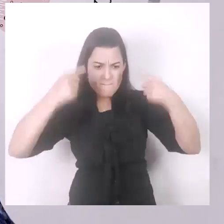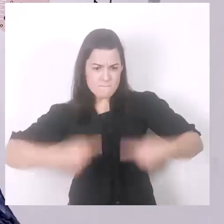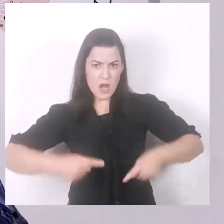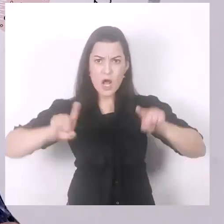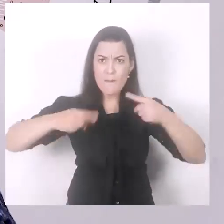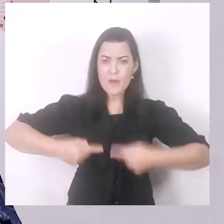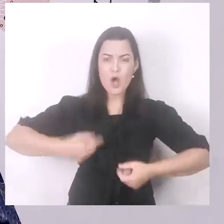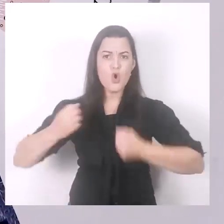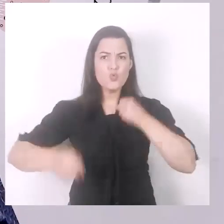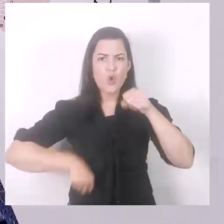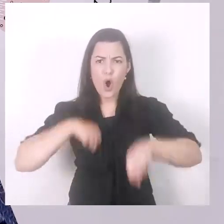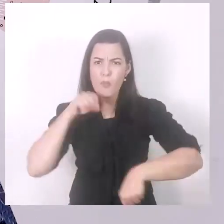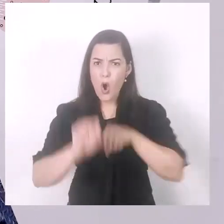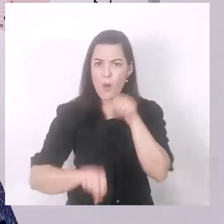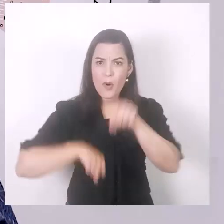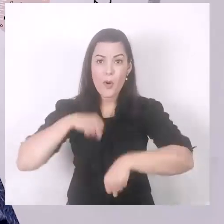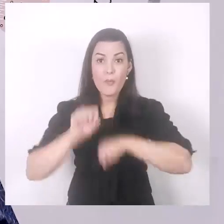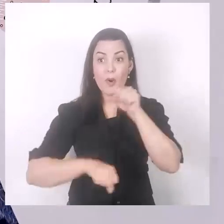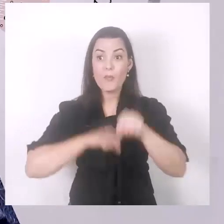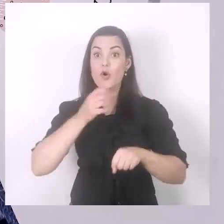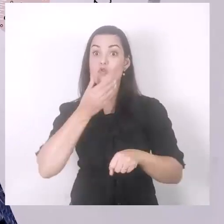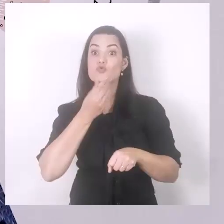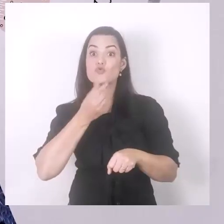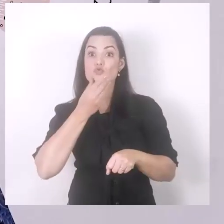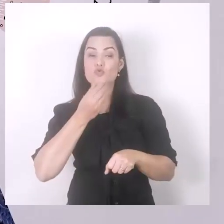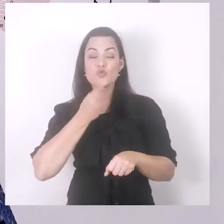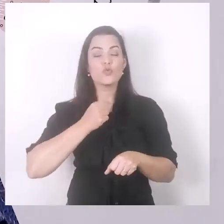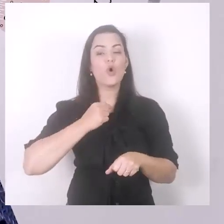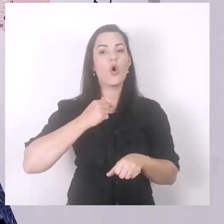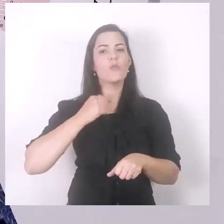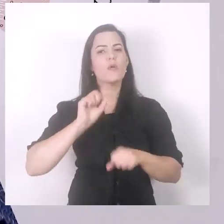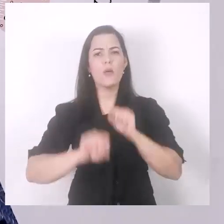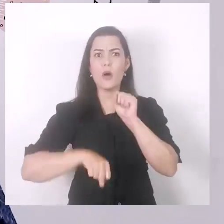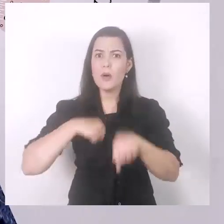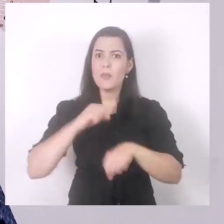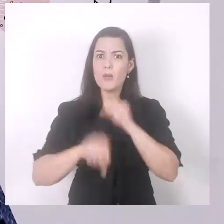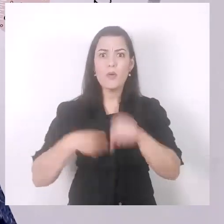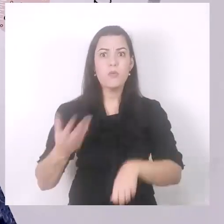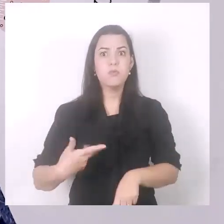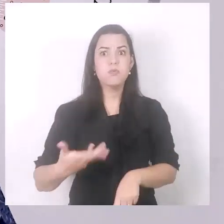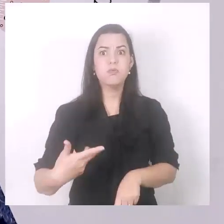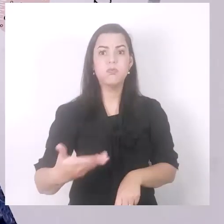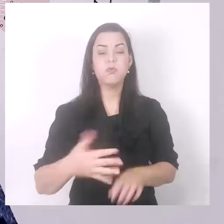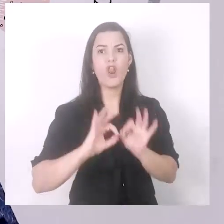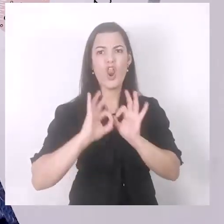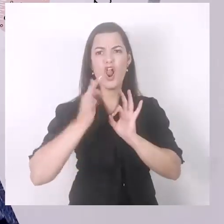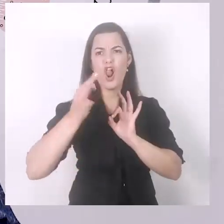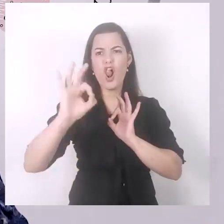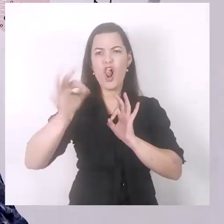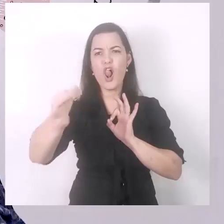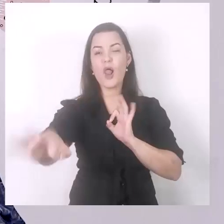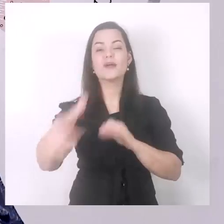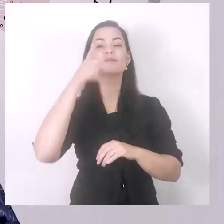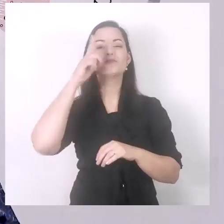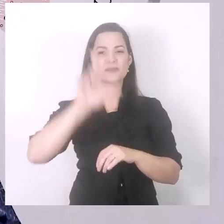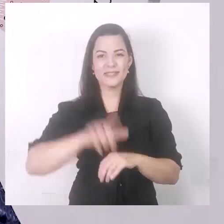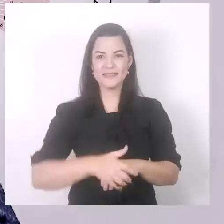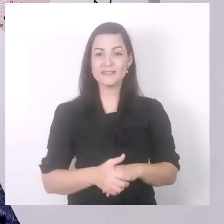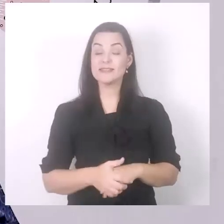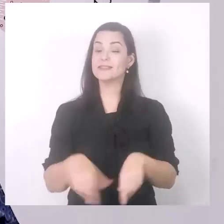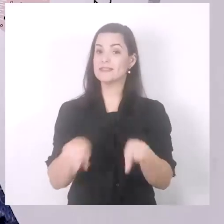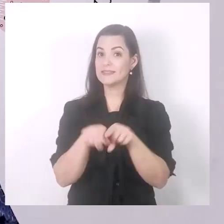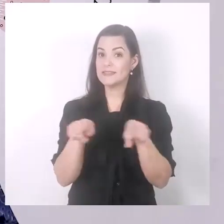mais rápida para que os atletas consigam percorrer longas distâncias com elas. Temos também